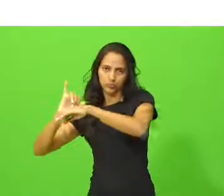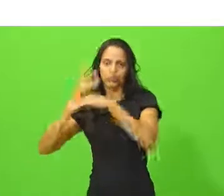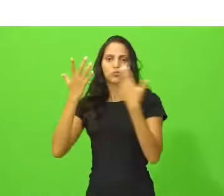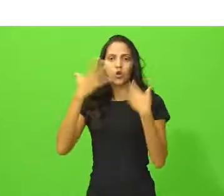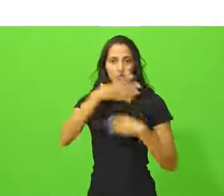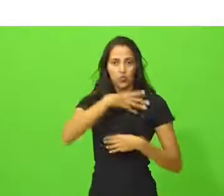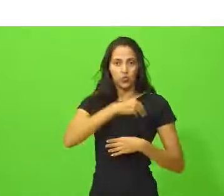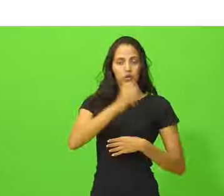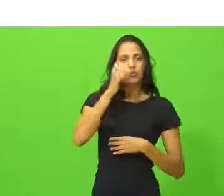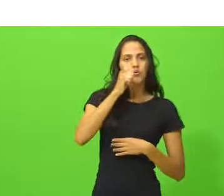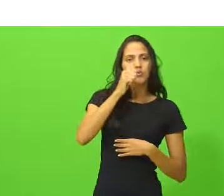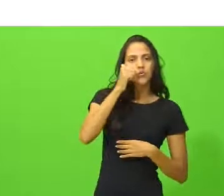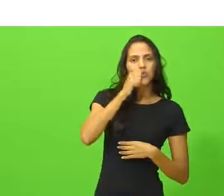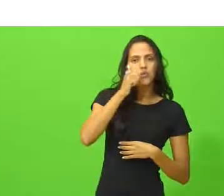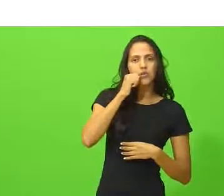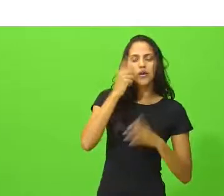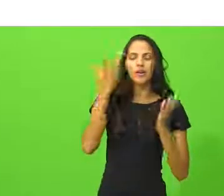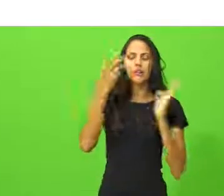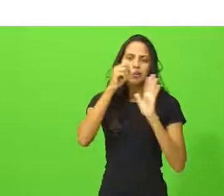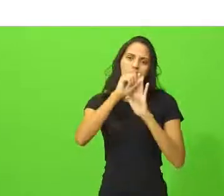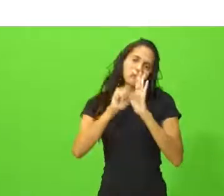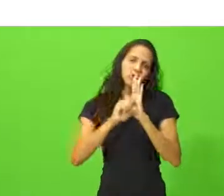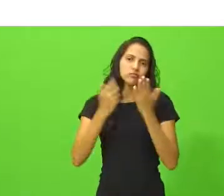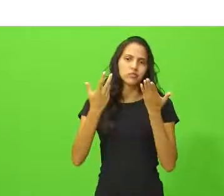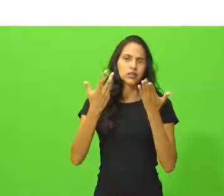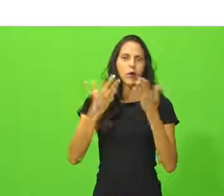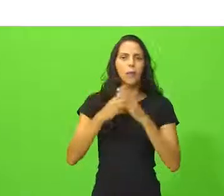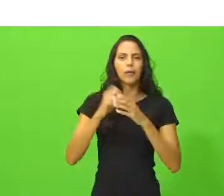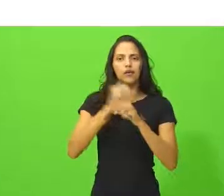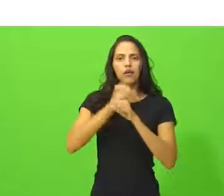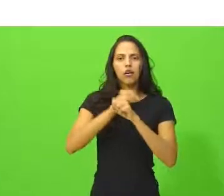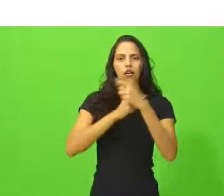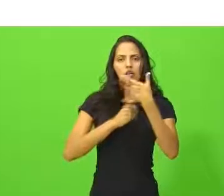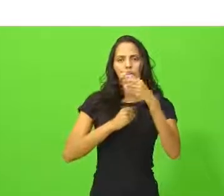entre 1940 e 2000.